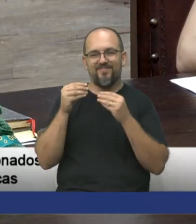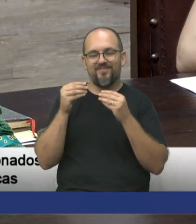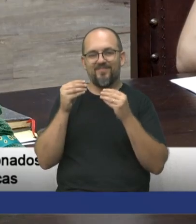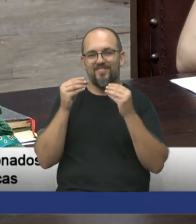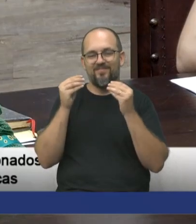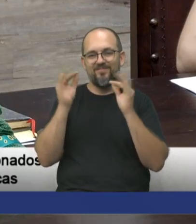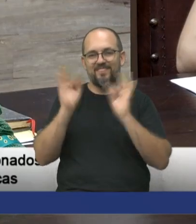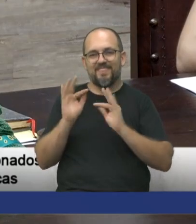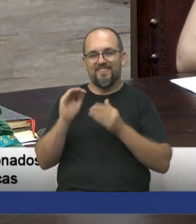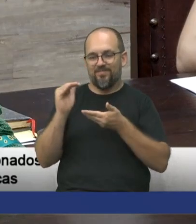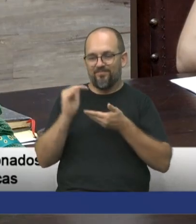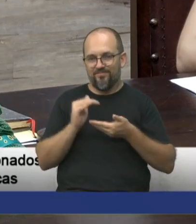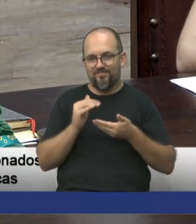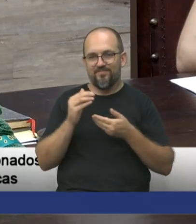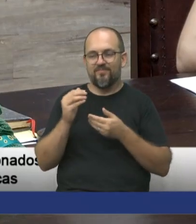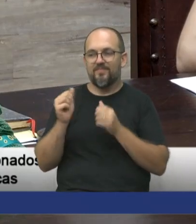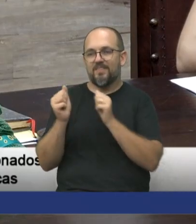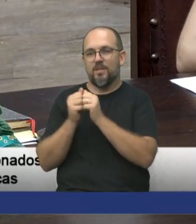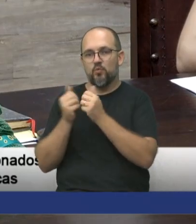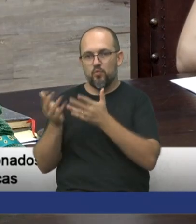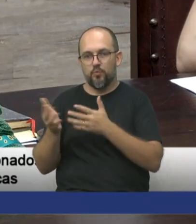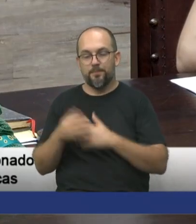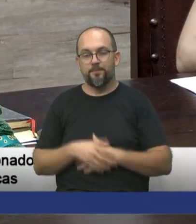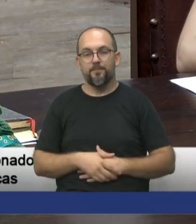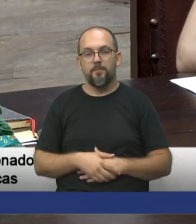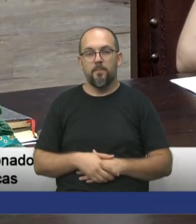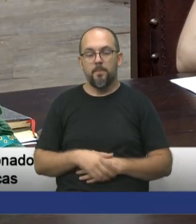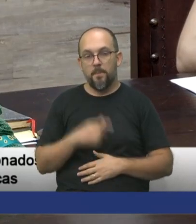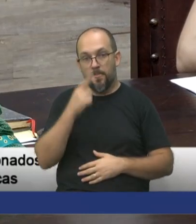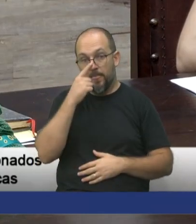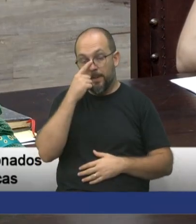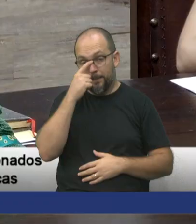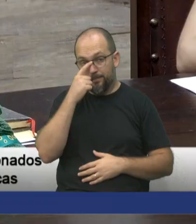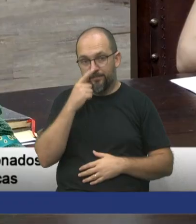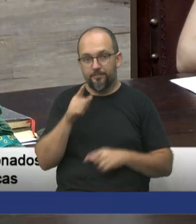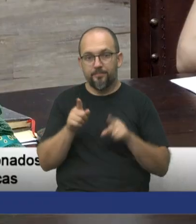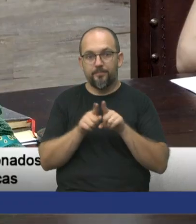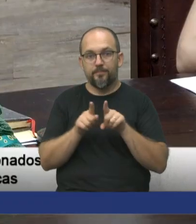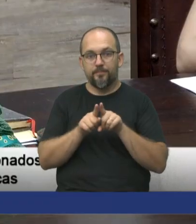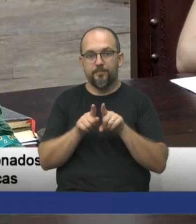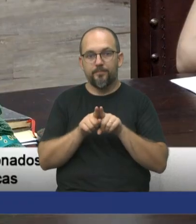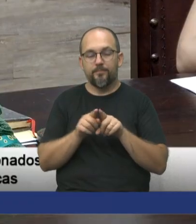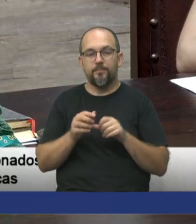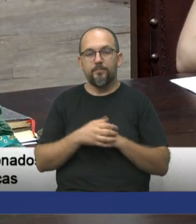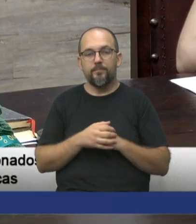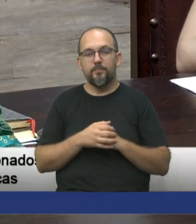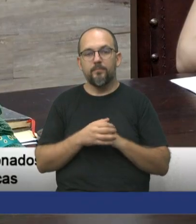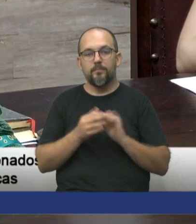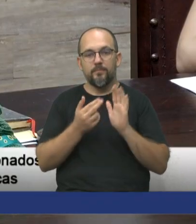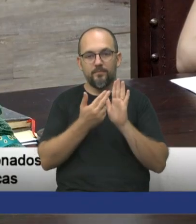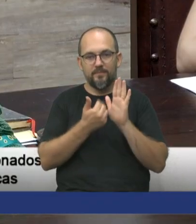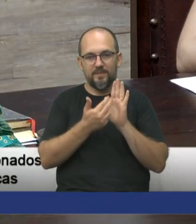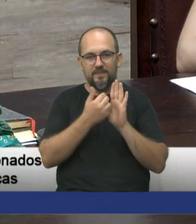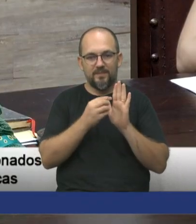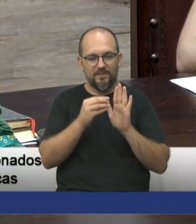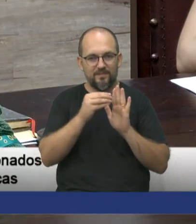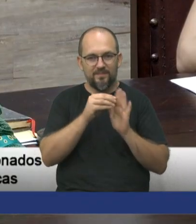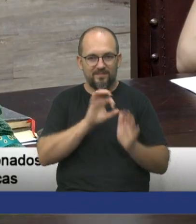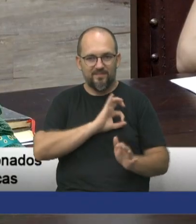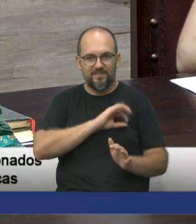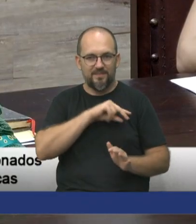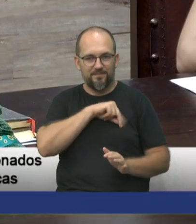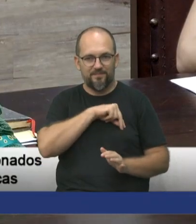poder estar com elas. É esse símbolo que a Késia também traz no PIN, né, que representa o